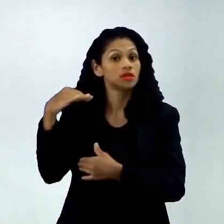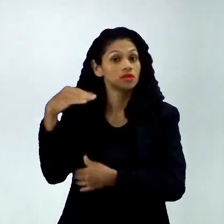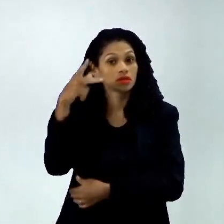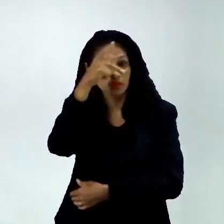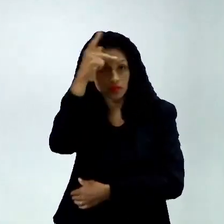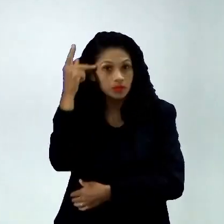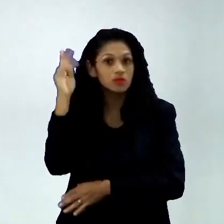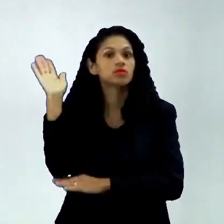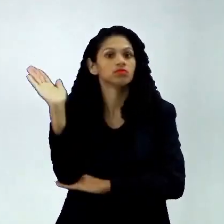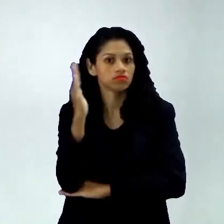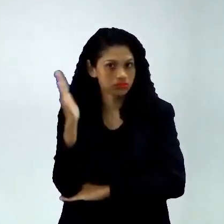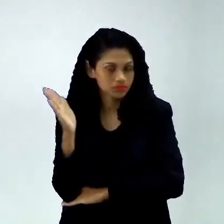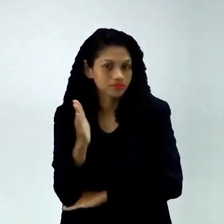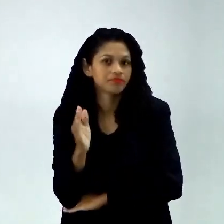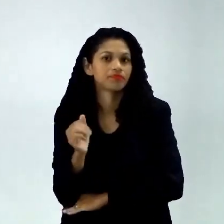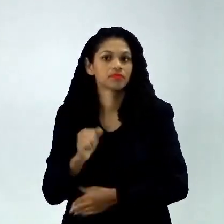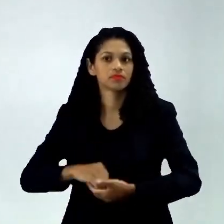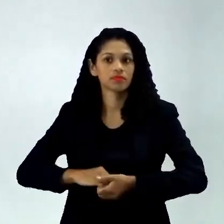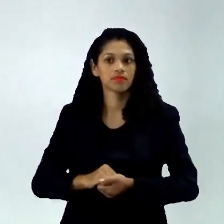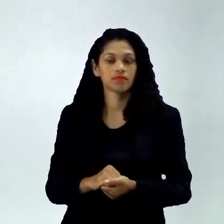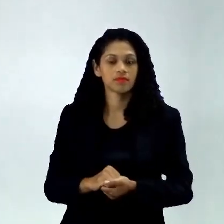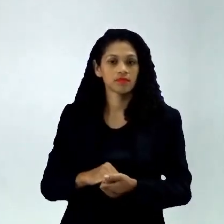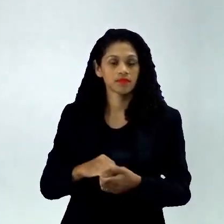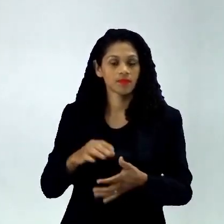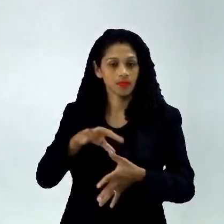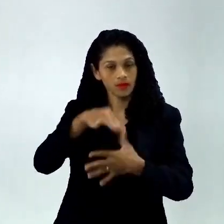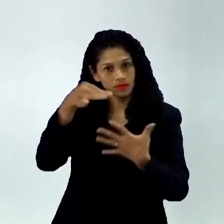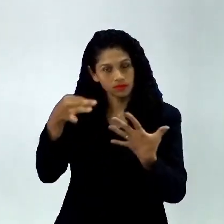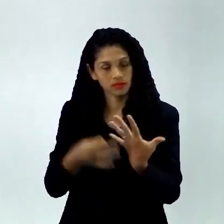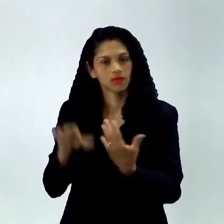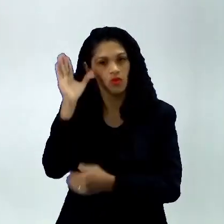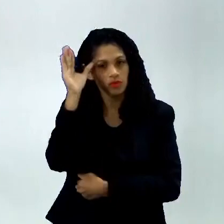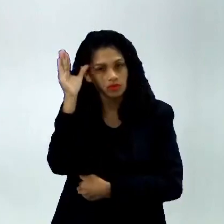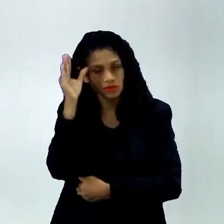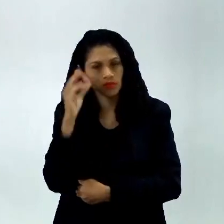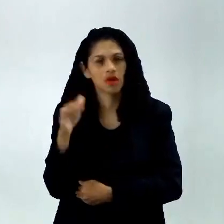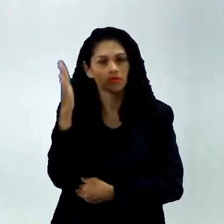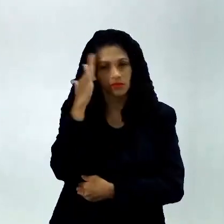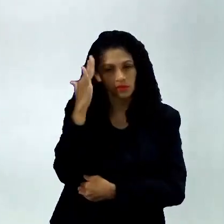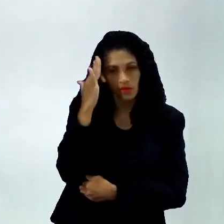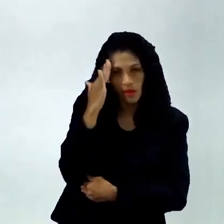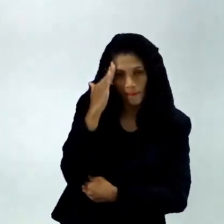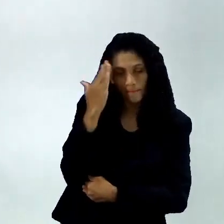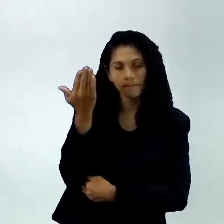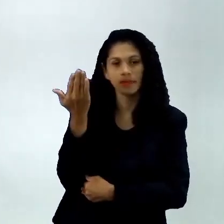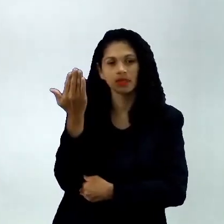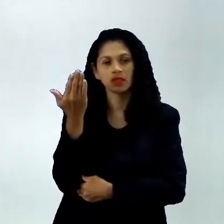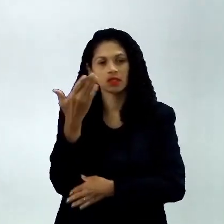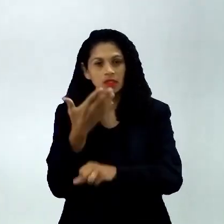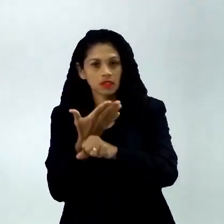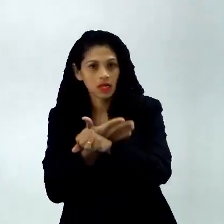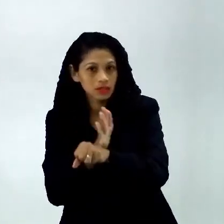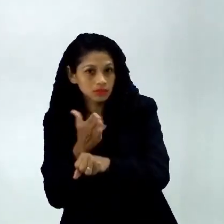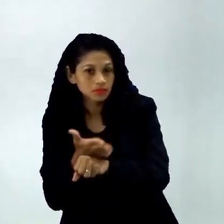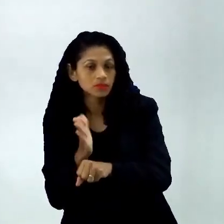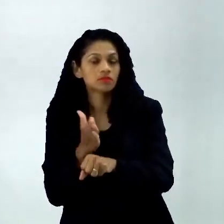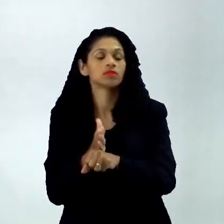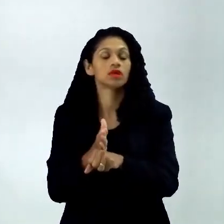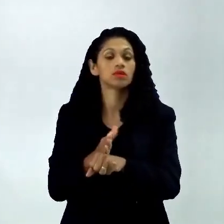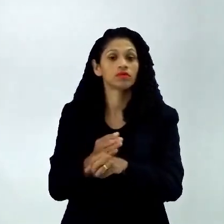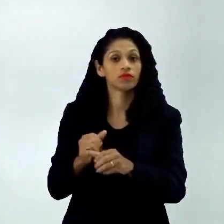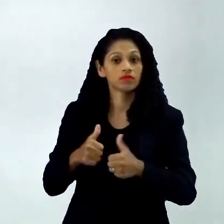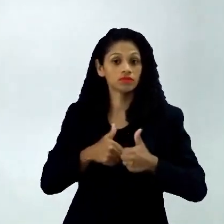para entender as características, os conhecimentos, os saberes e as práticas que vão nos direcionar. Então, as